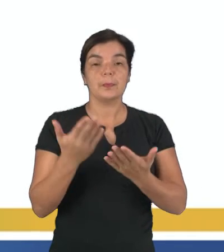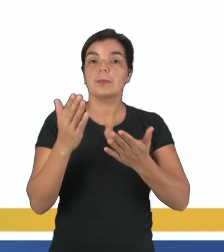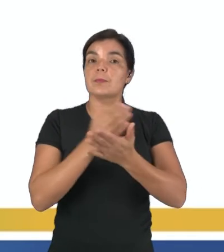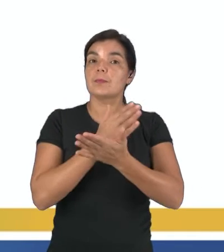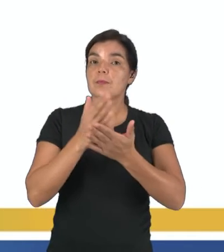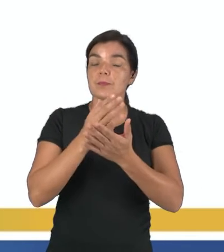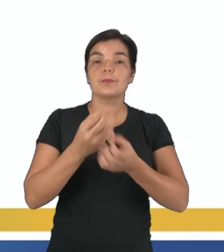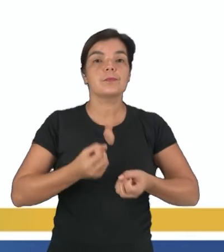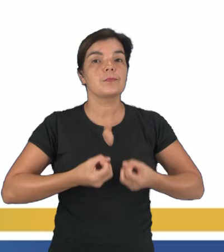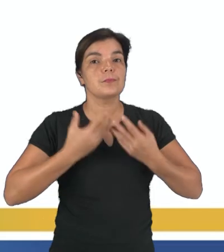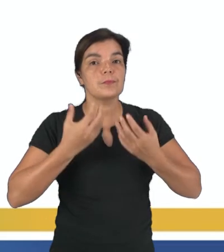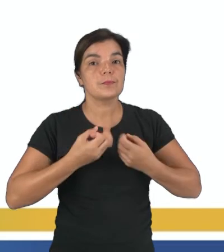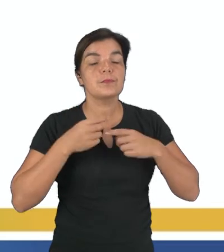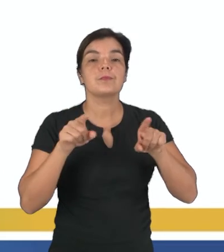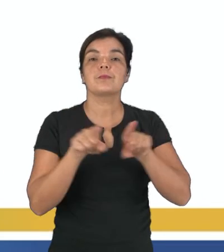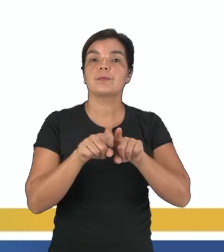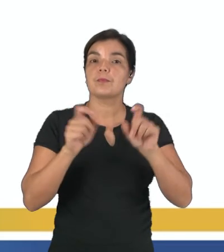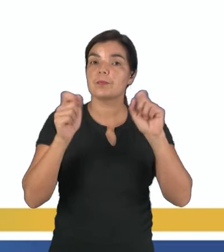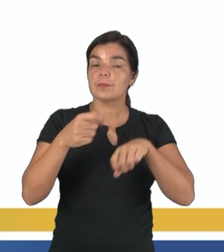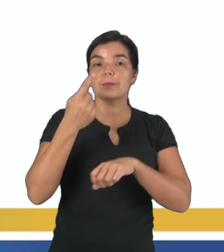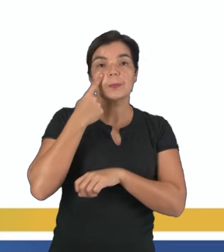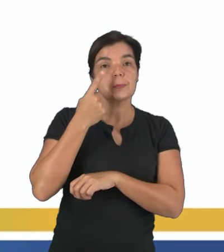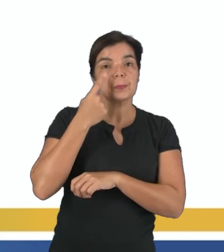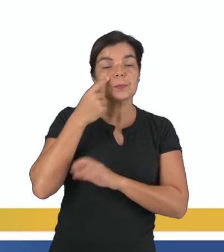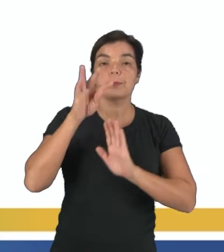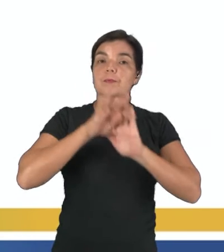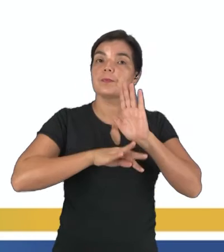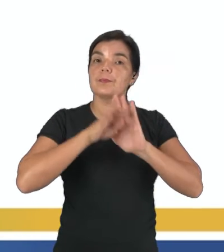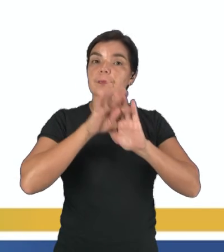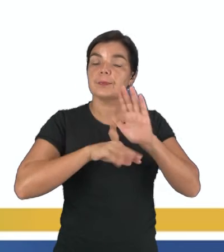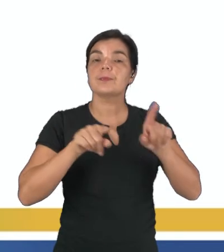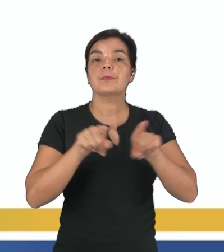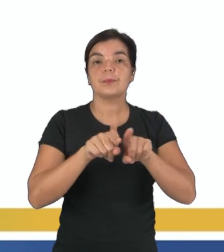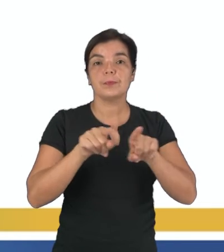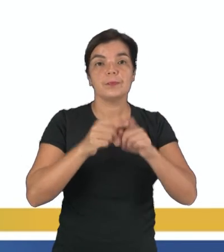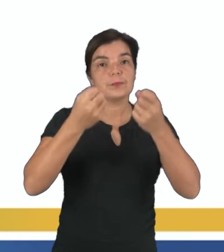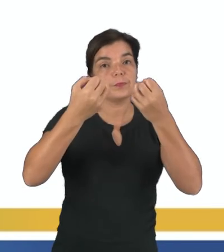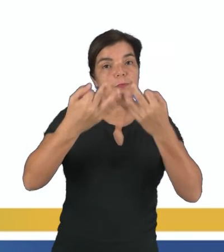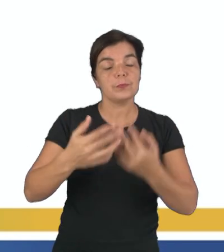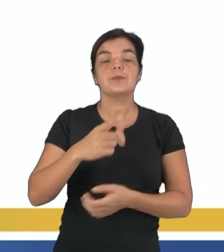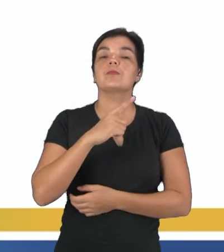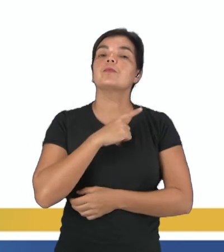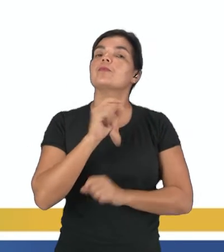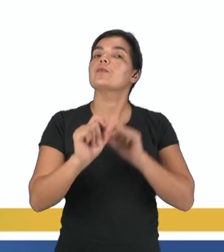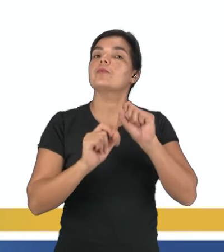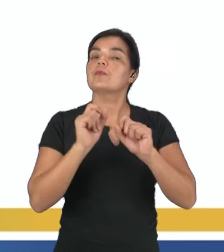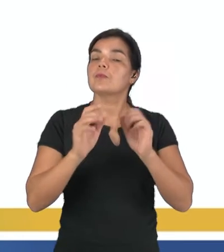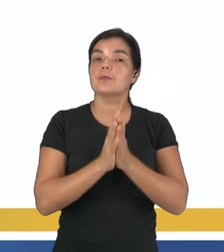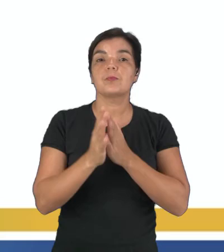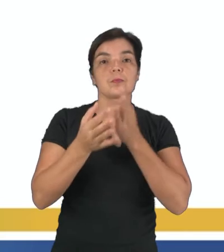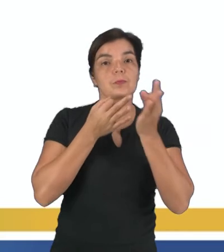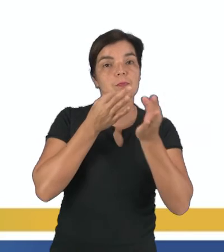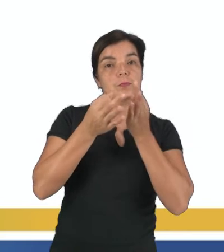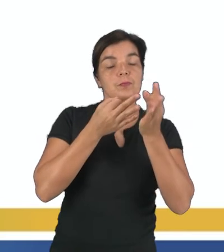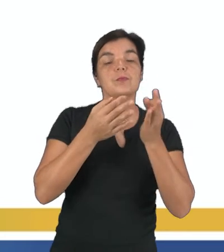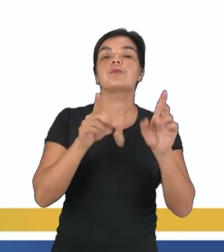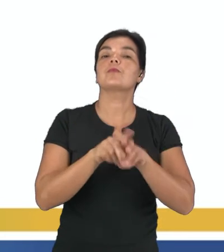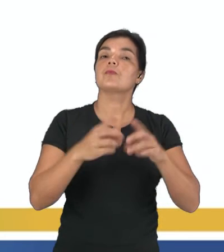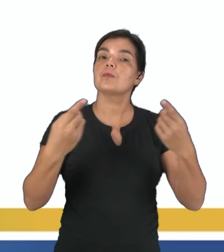algumas expressões que nós podemos observar nos textos que nos diz ali que tem um quê? Um argumento, depois temos